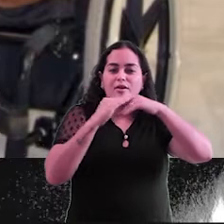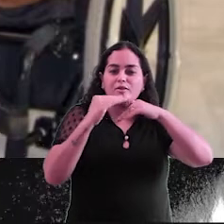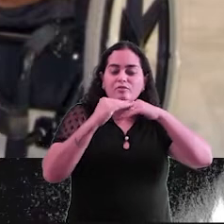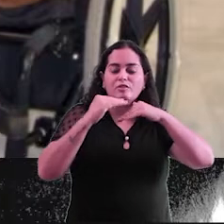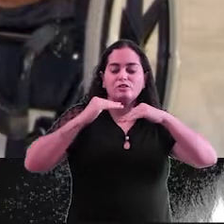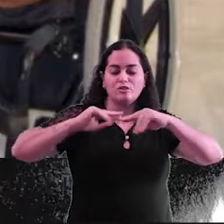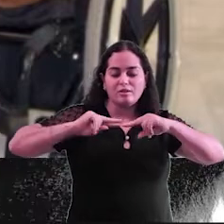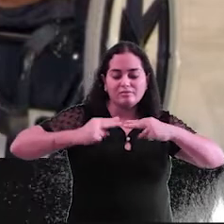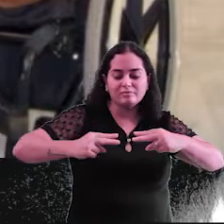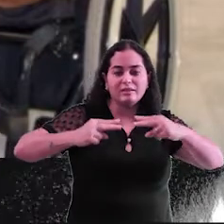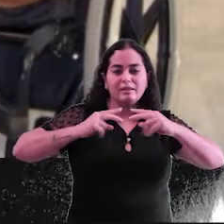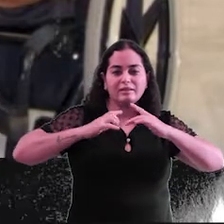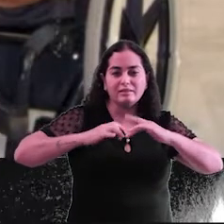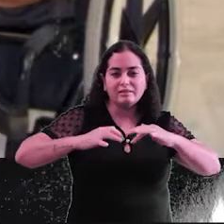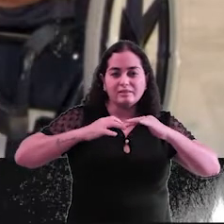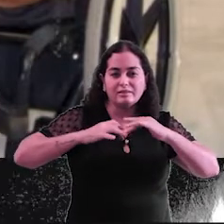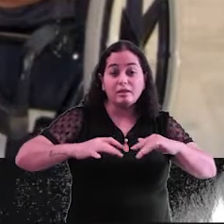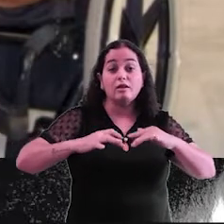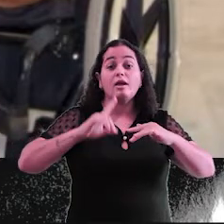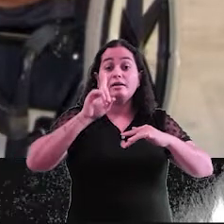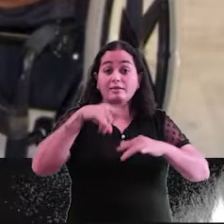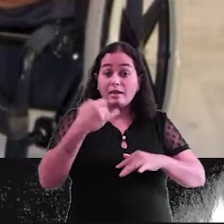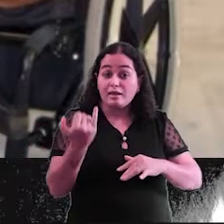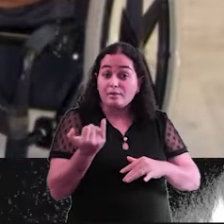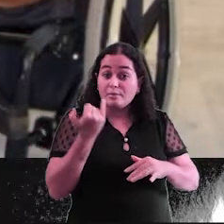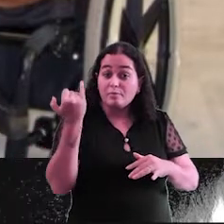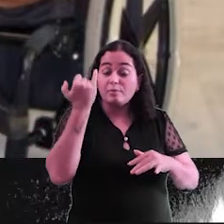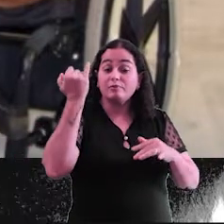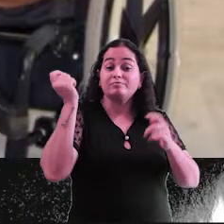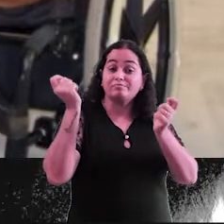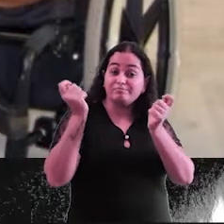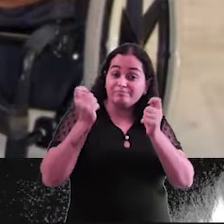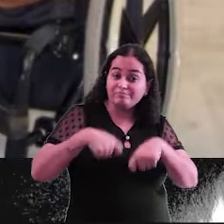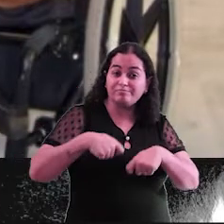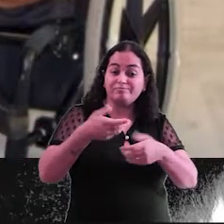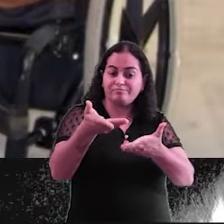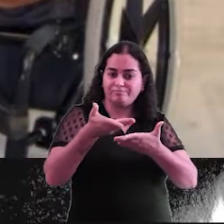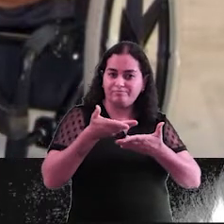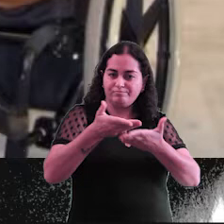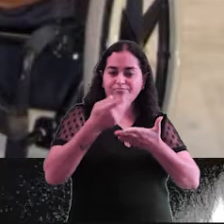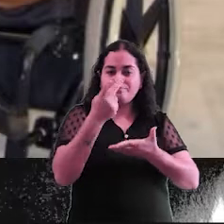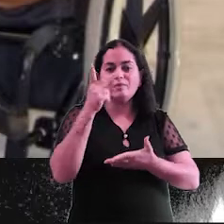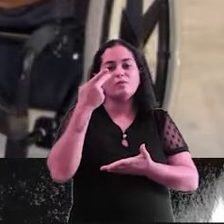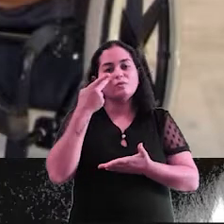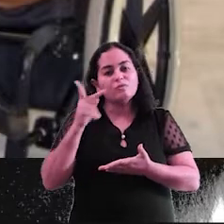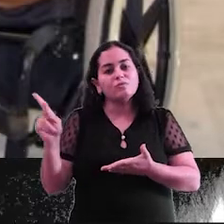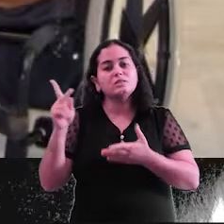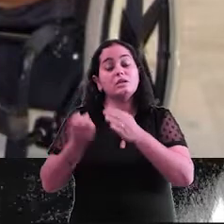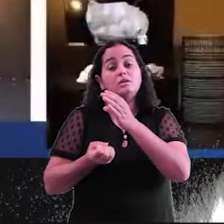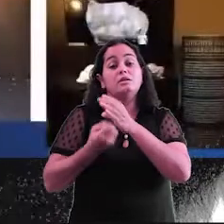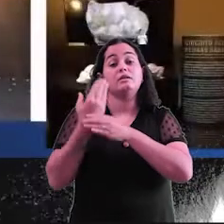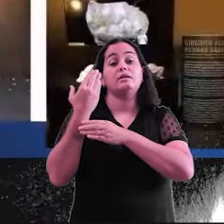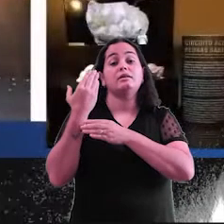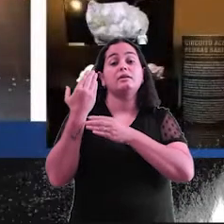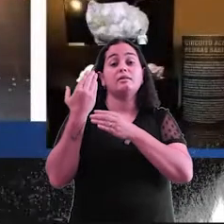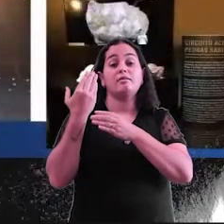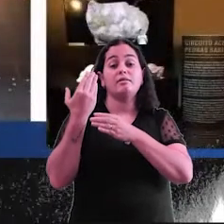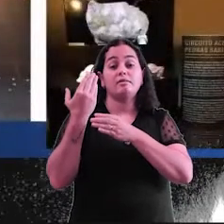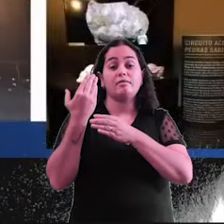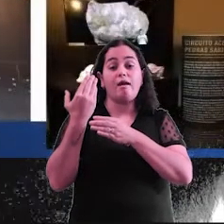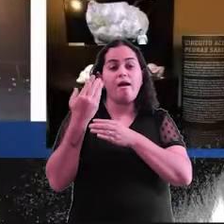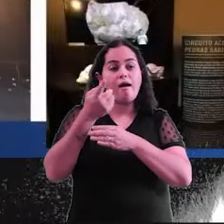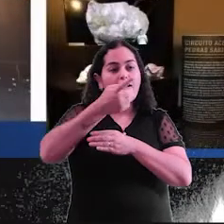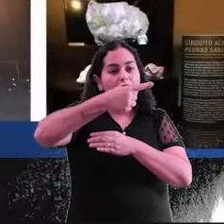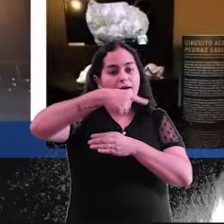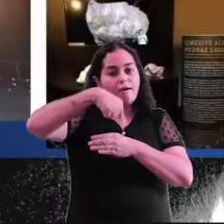seus visitantes e criar a aptidão do local para desenvolver empatia e afeto dos seus usuários.